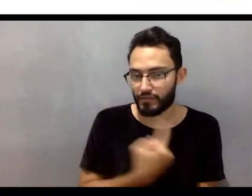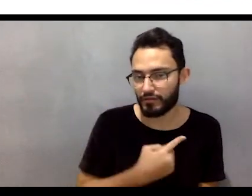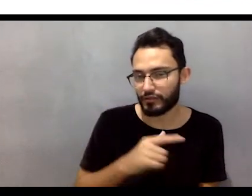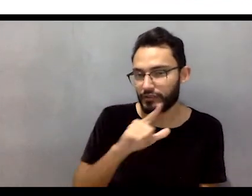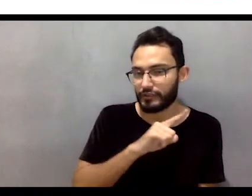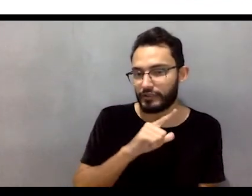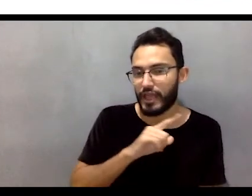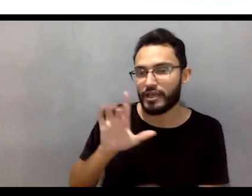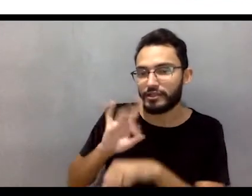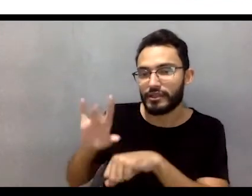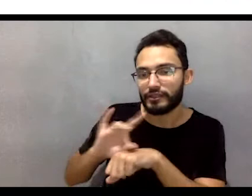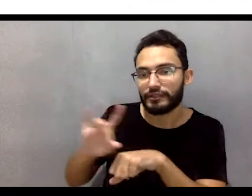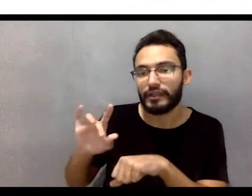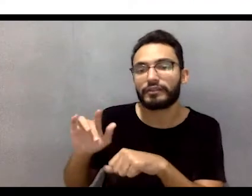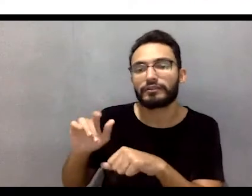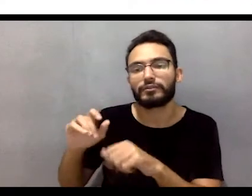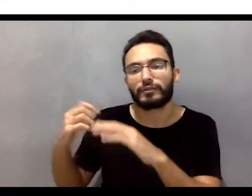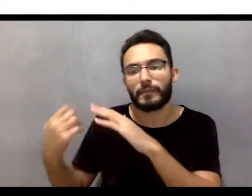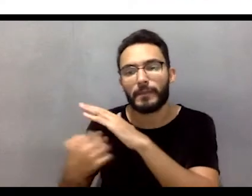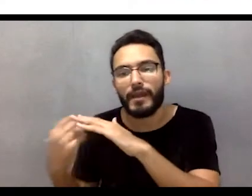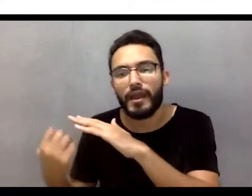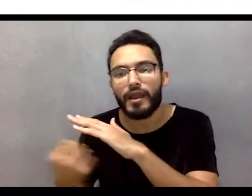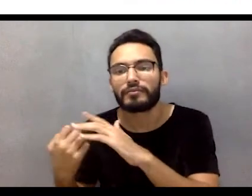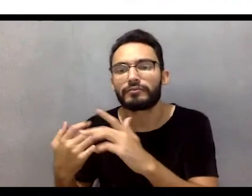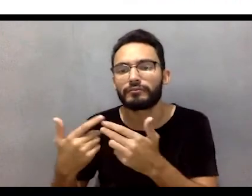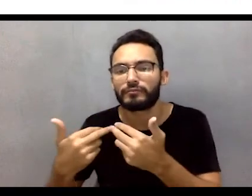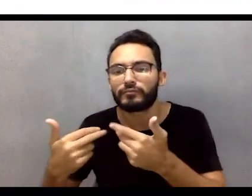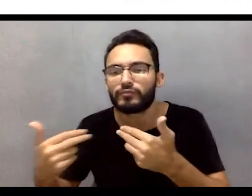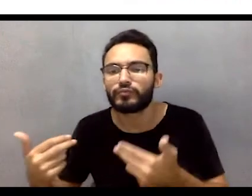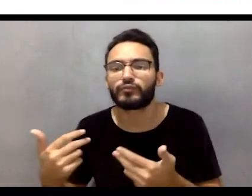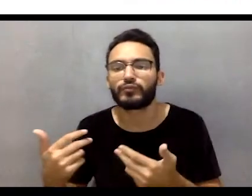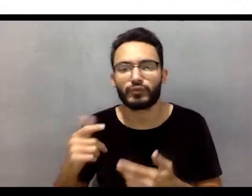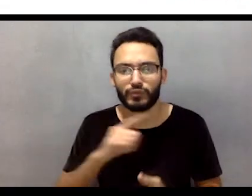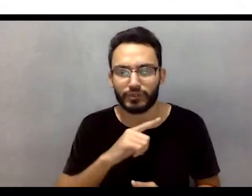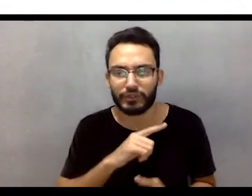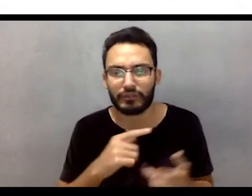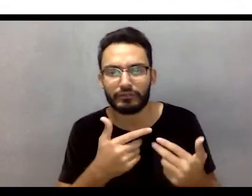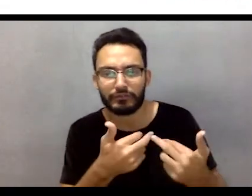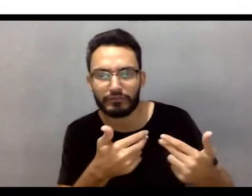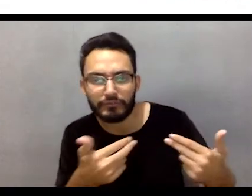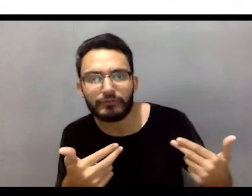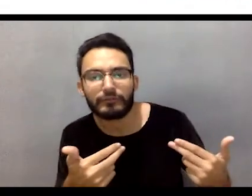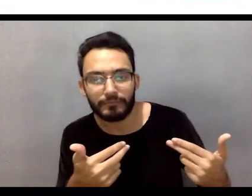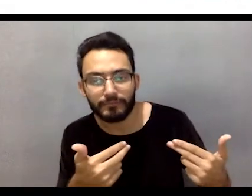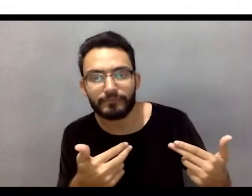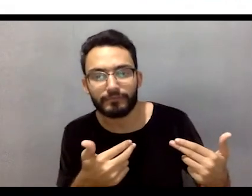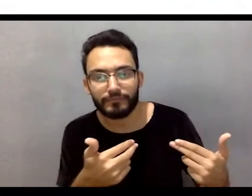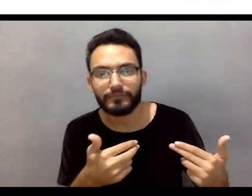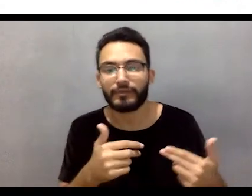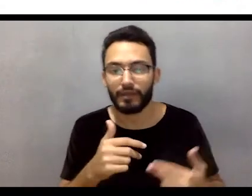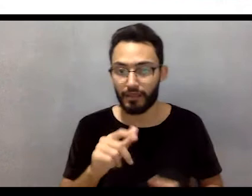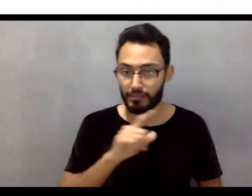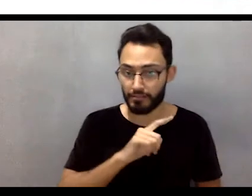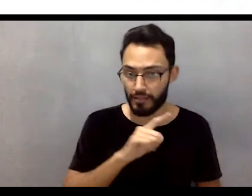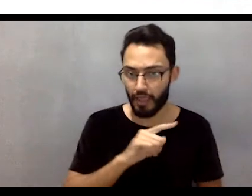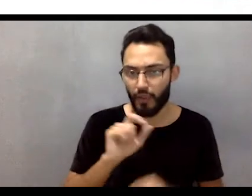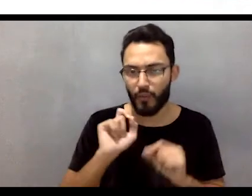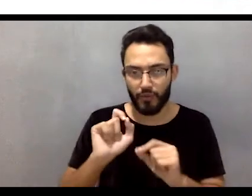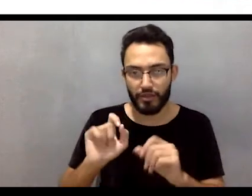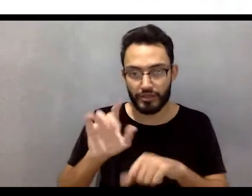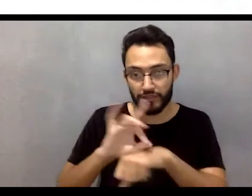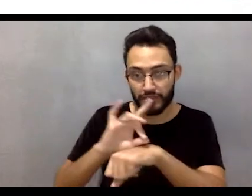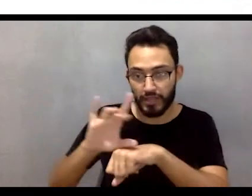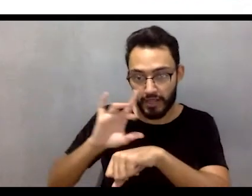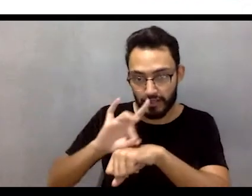tem a estratégia da empresa e os direcionadores estratégicos. Então, eu volto aqui, eu tenho a minha